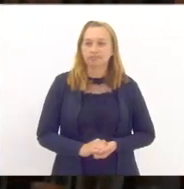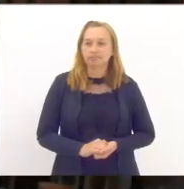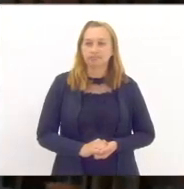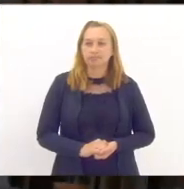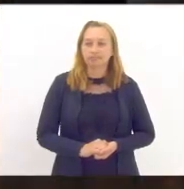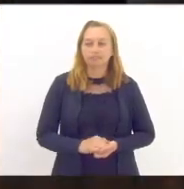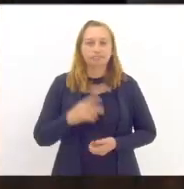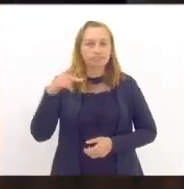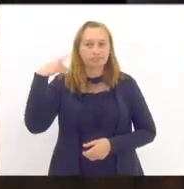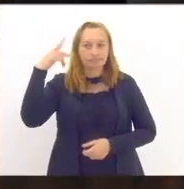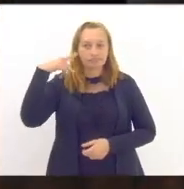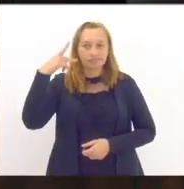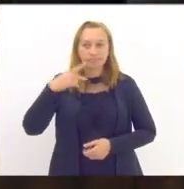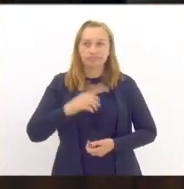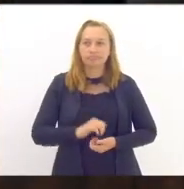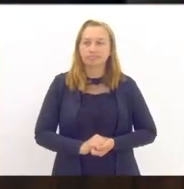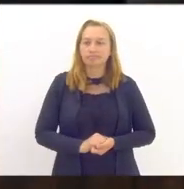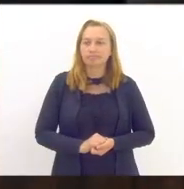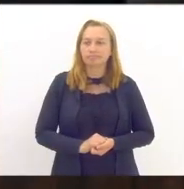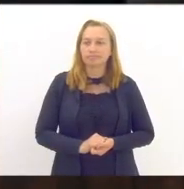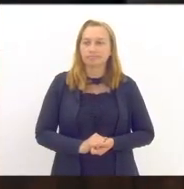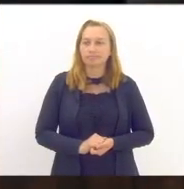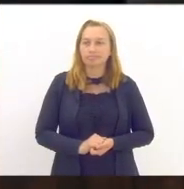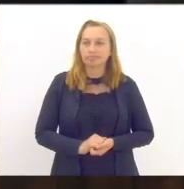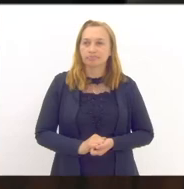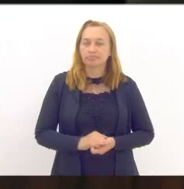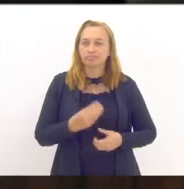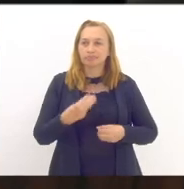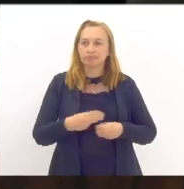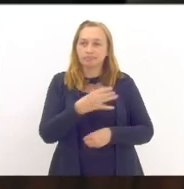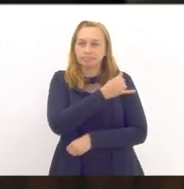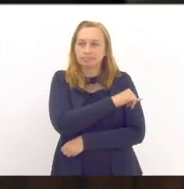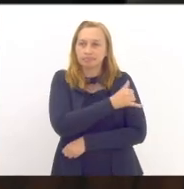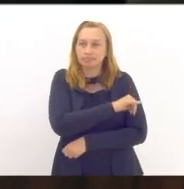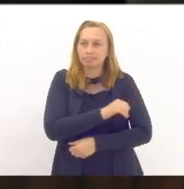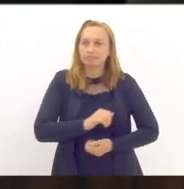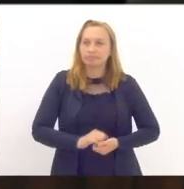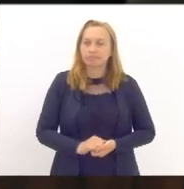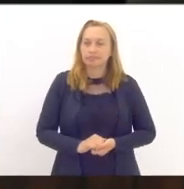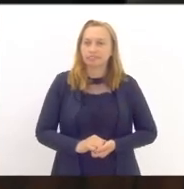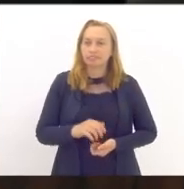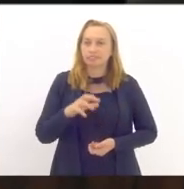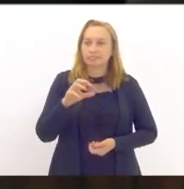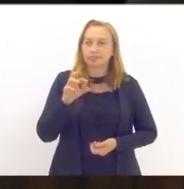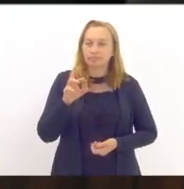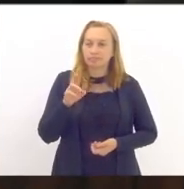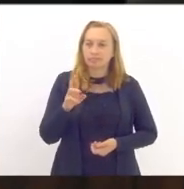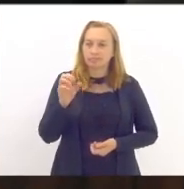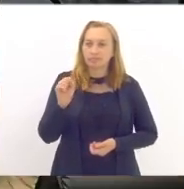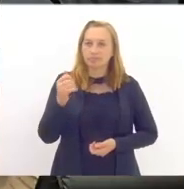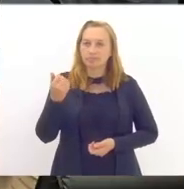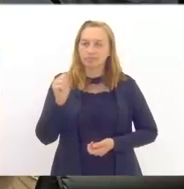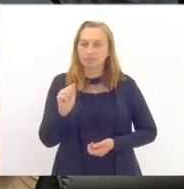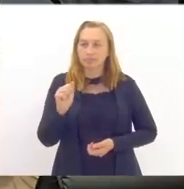A vereadora do município do Rio de Janeiro, Rosa